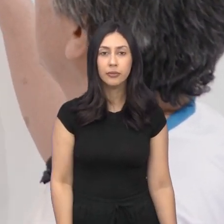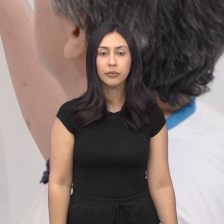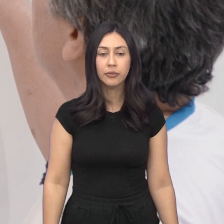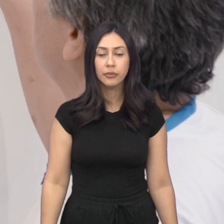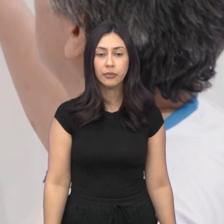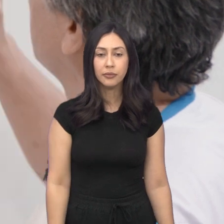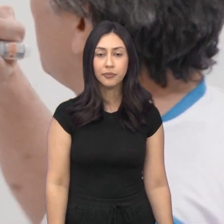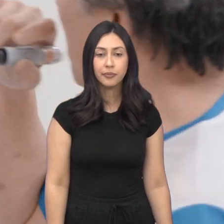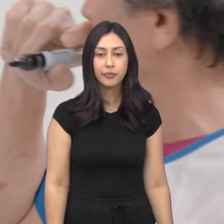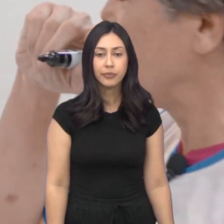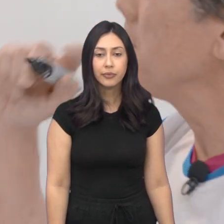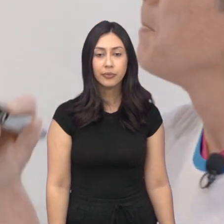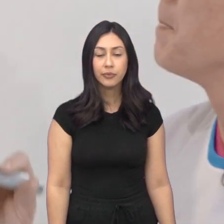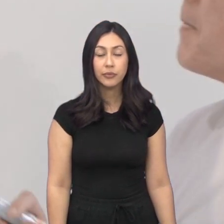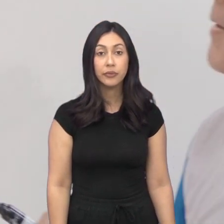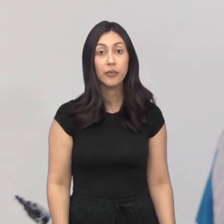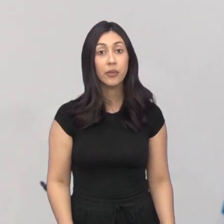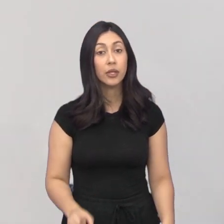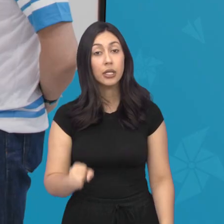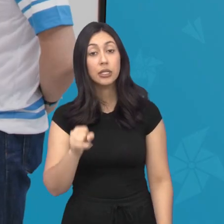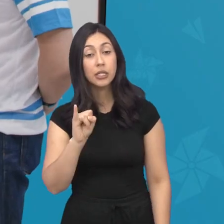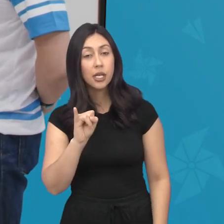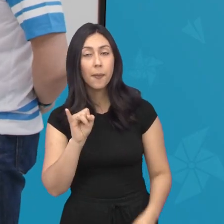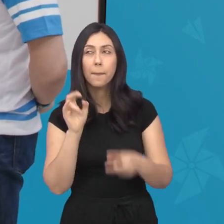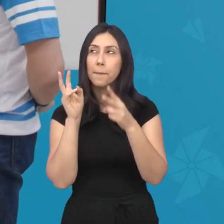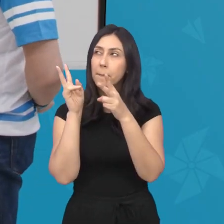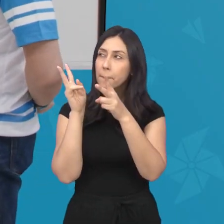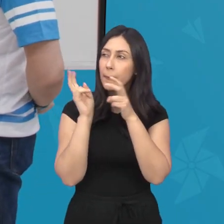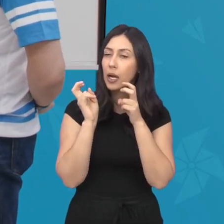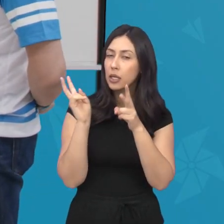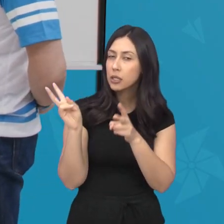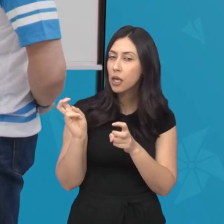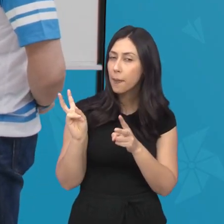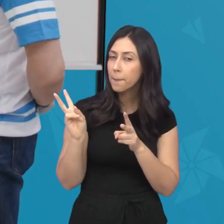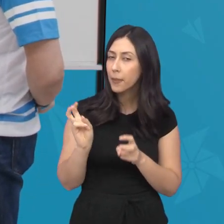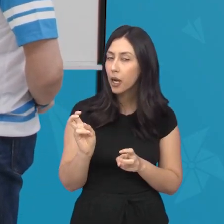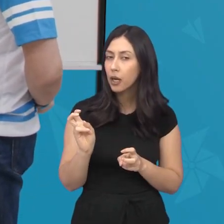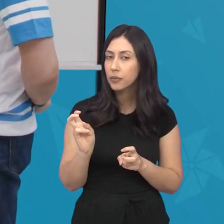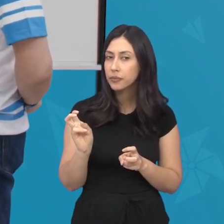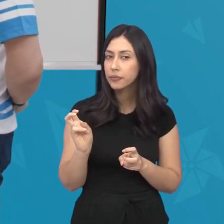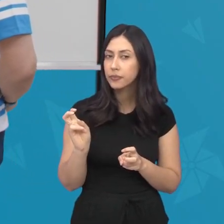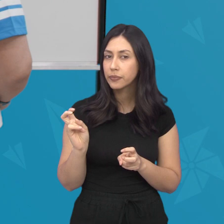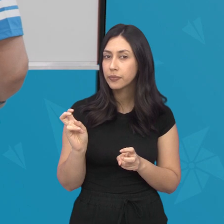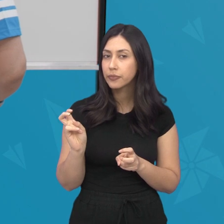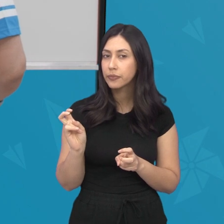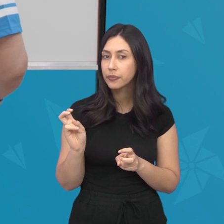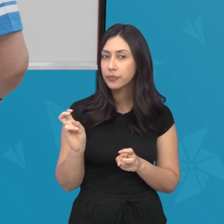Igual a 0. Ok? Se vocês notarem,